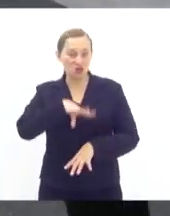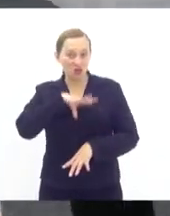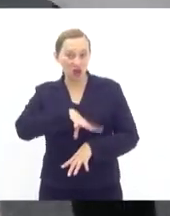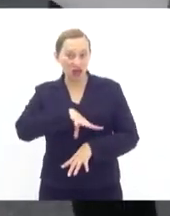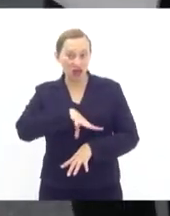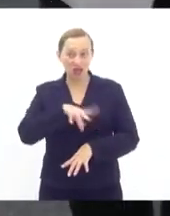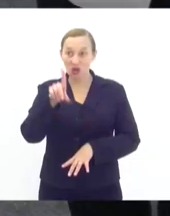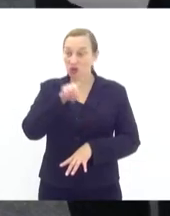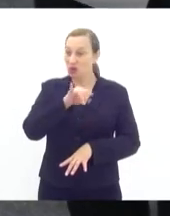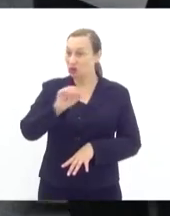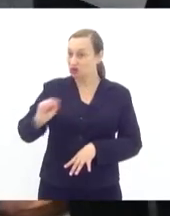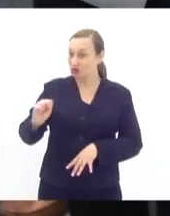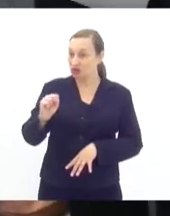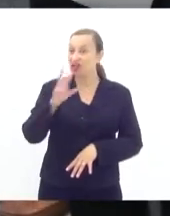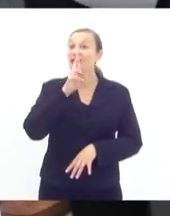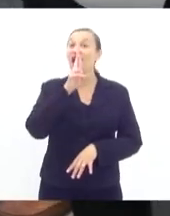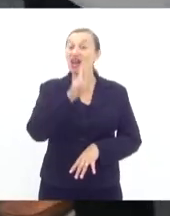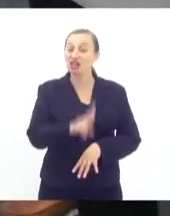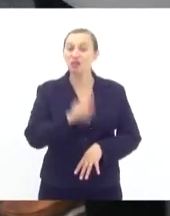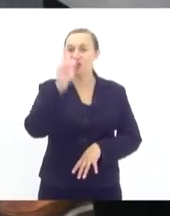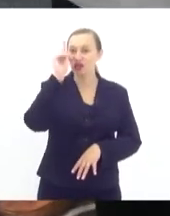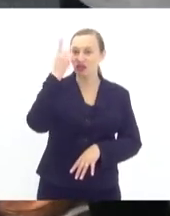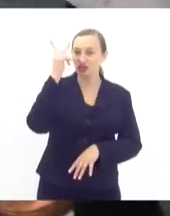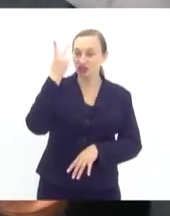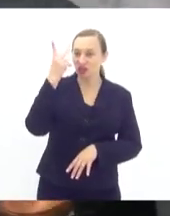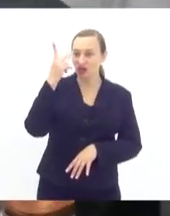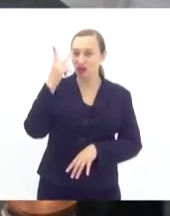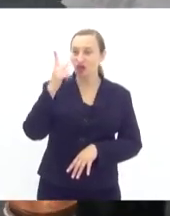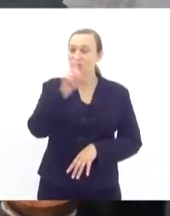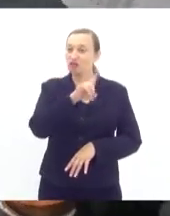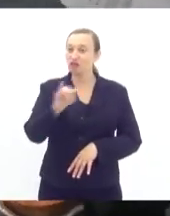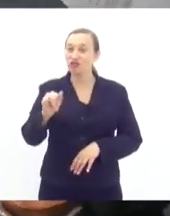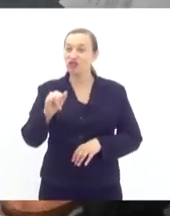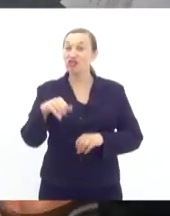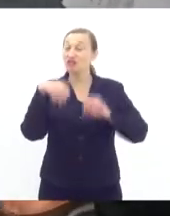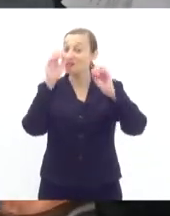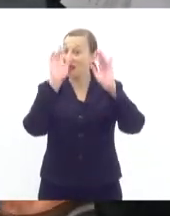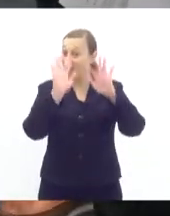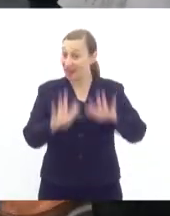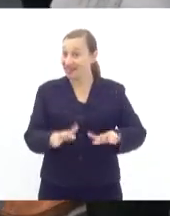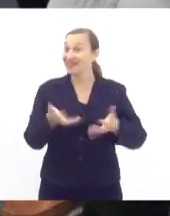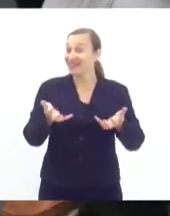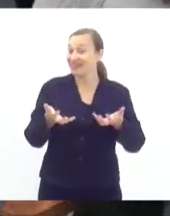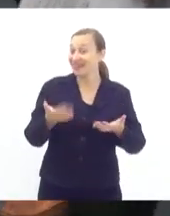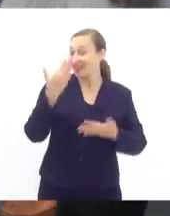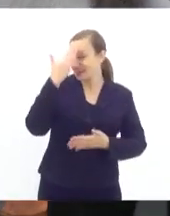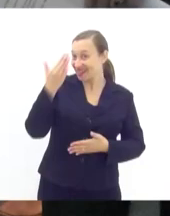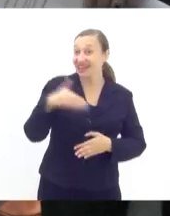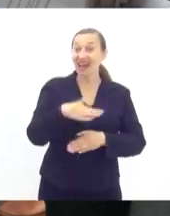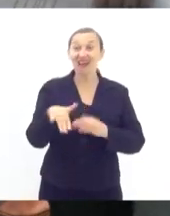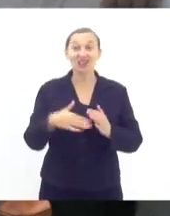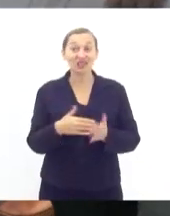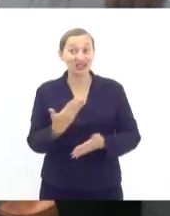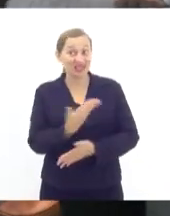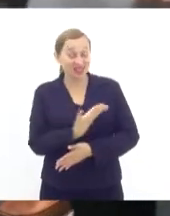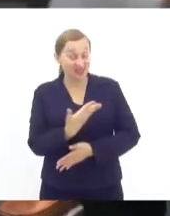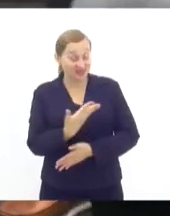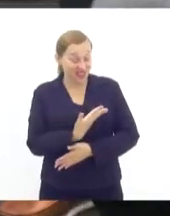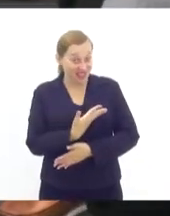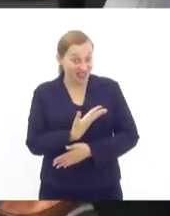o dia da resposta histórica veio num dia abençoado então quero agradecer a todos os colegas